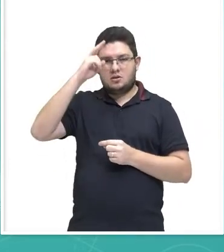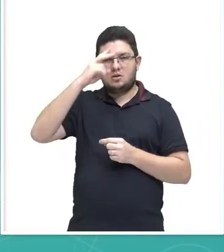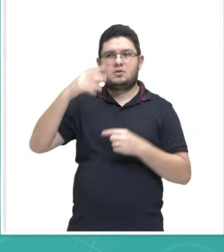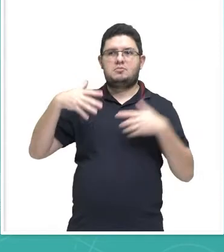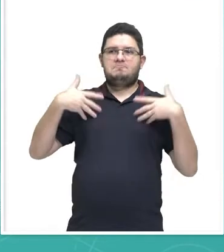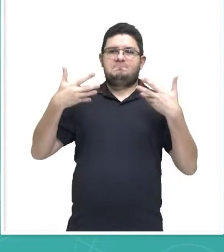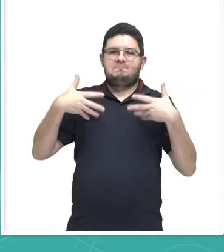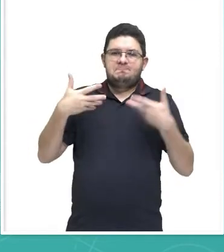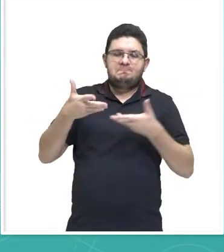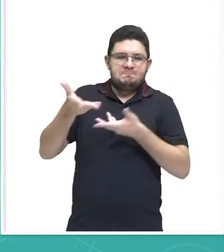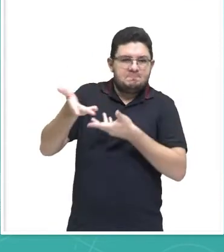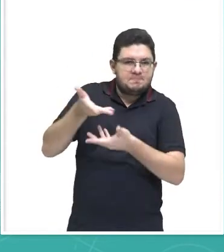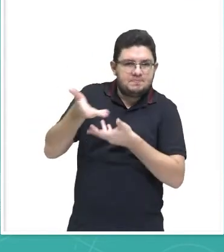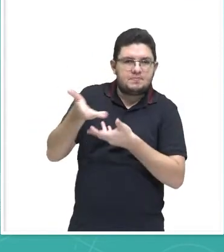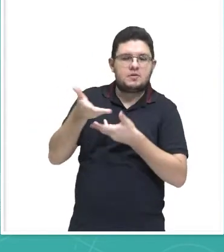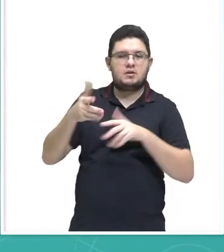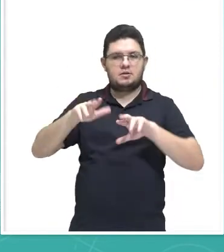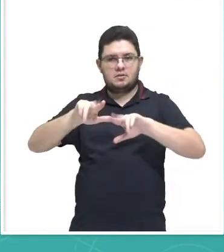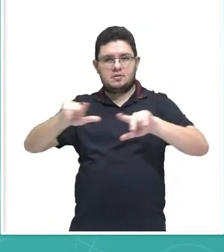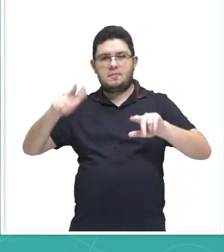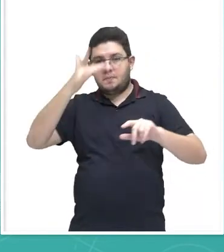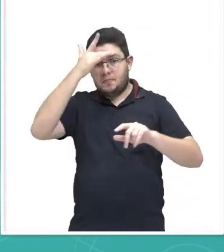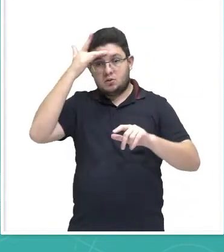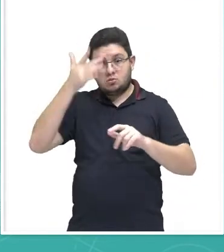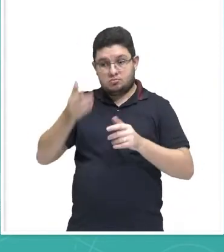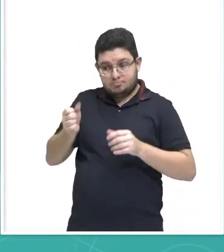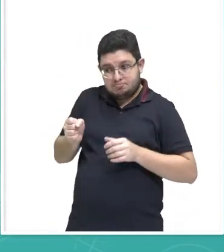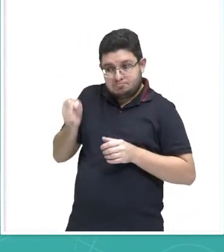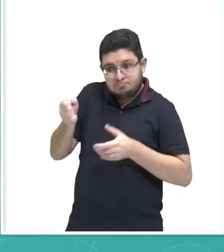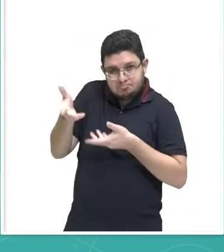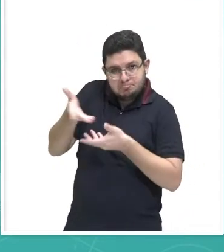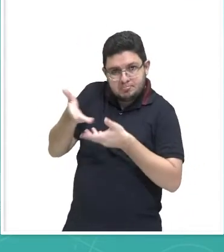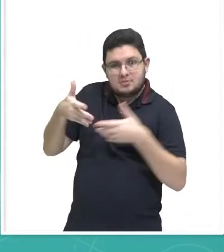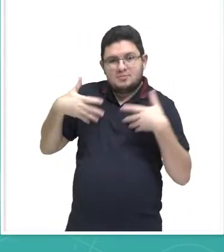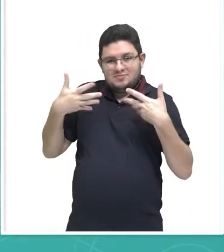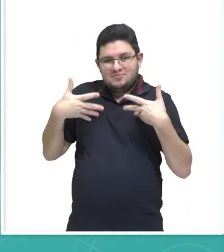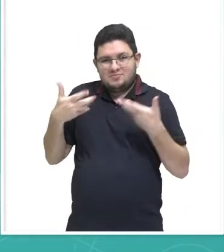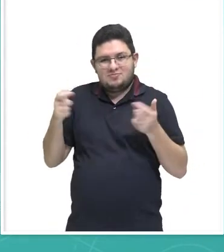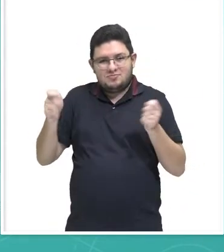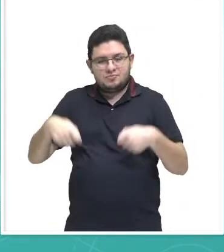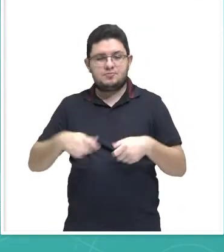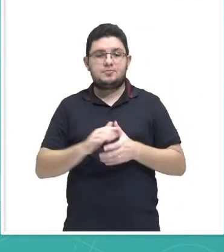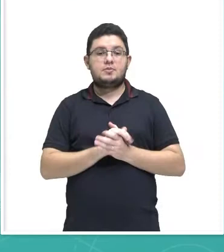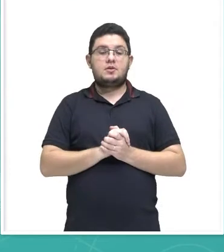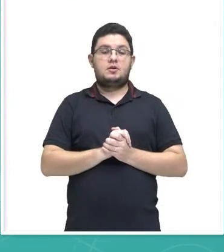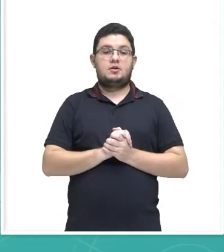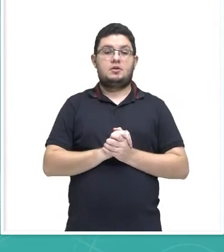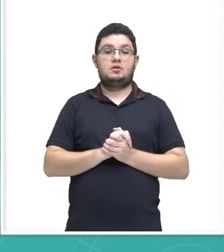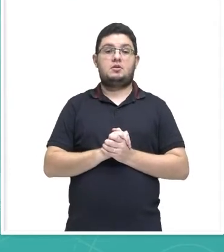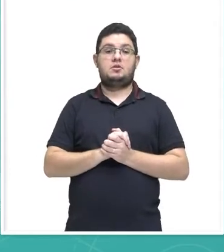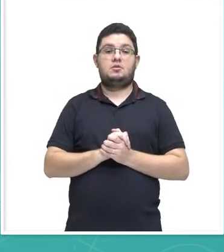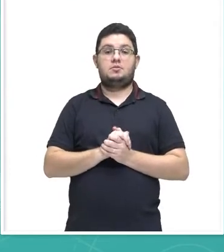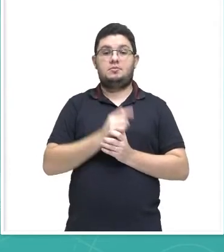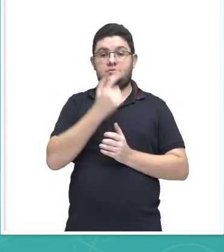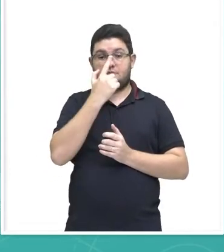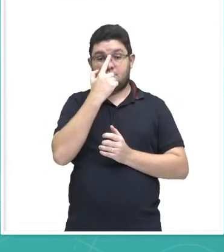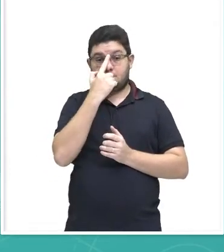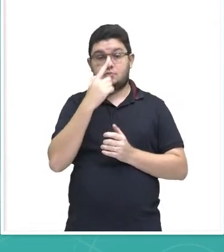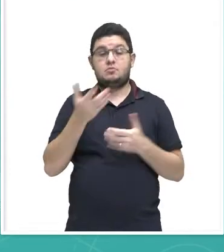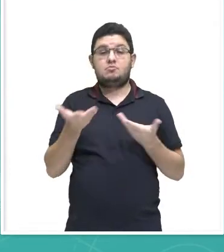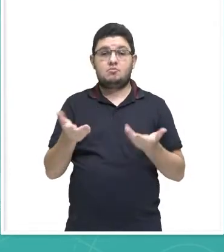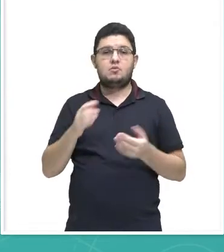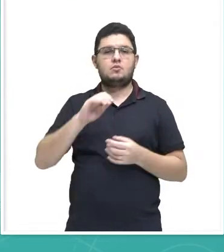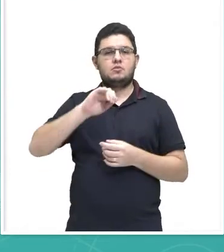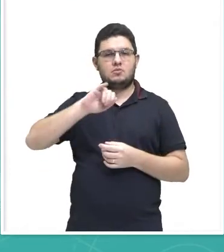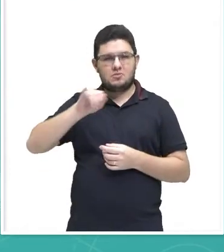divertir, né, as pessoas que participam. Bom, e falando em jogos, eu trouxe para vocês outros